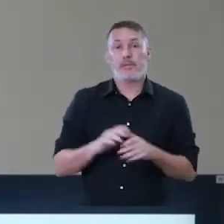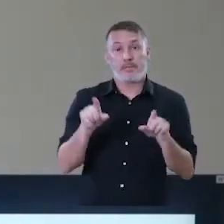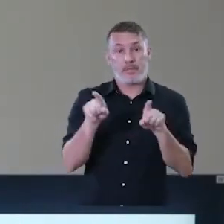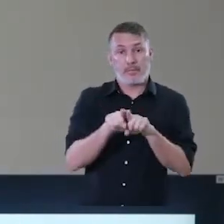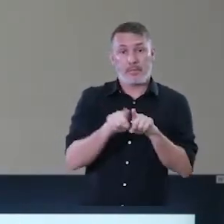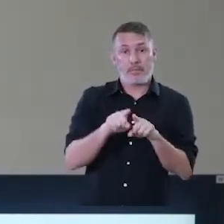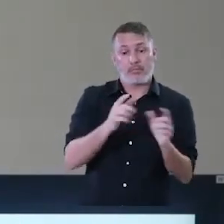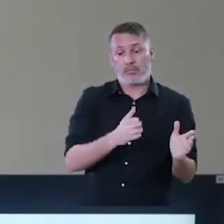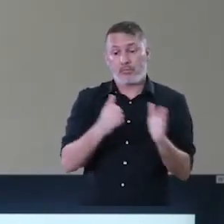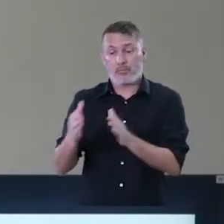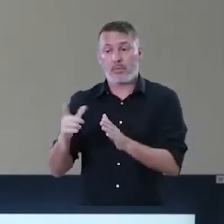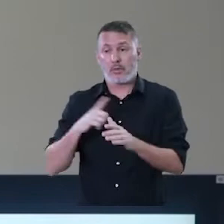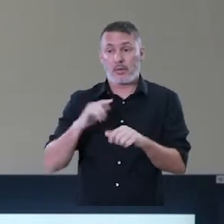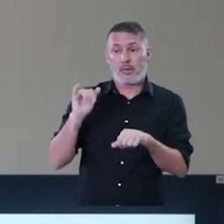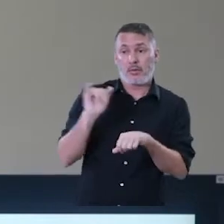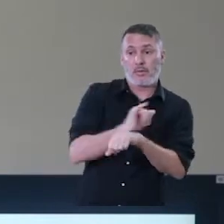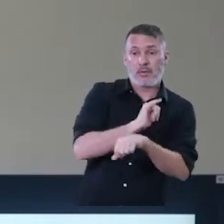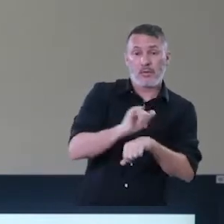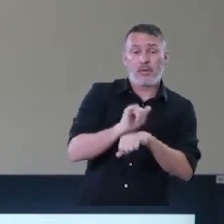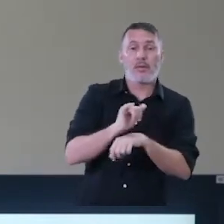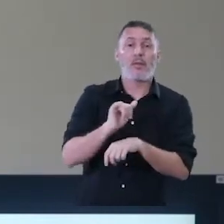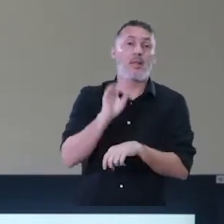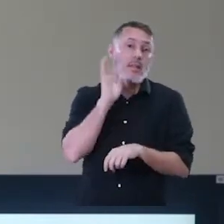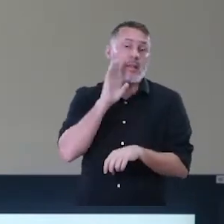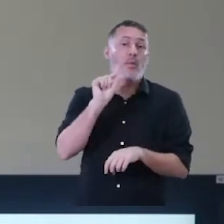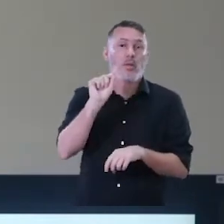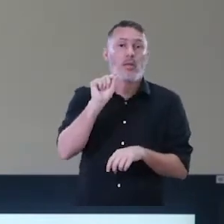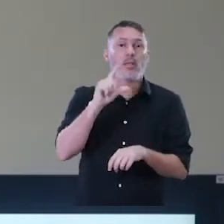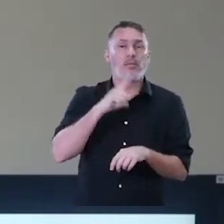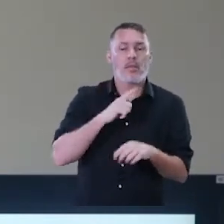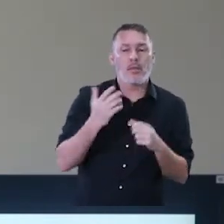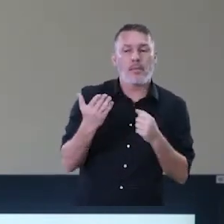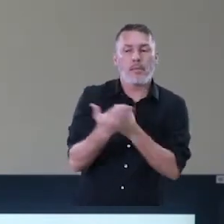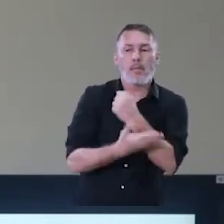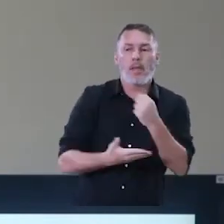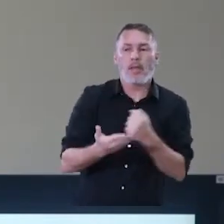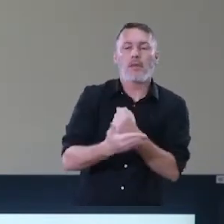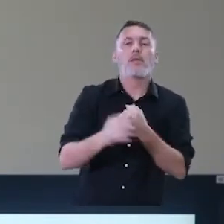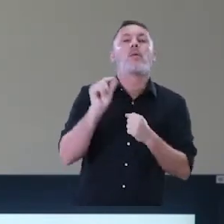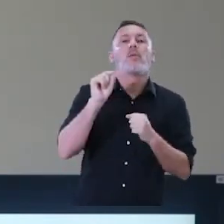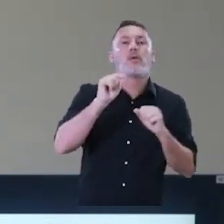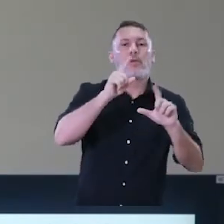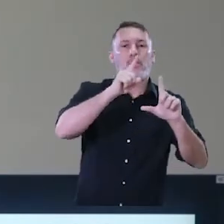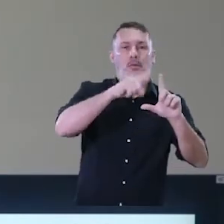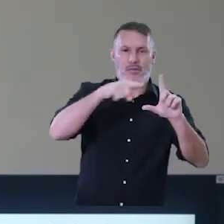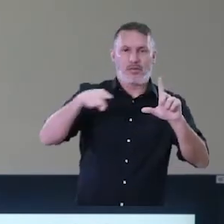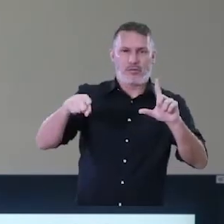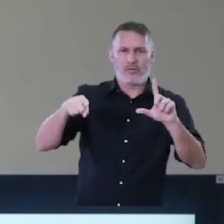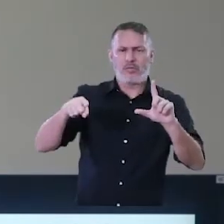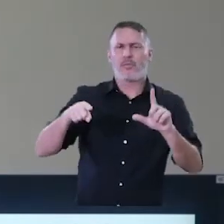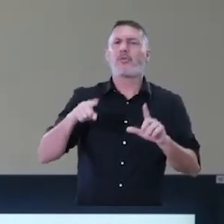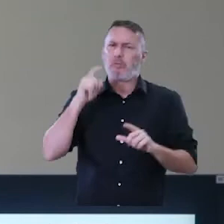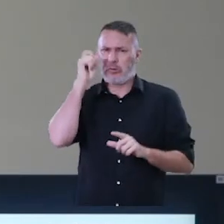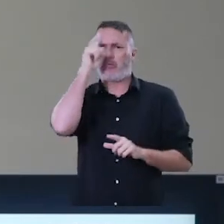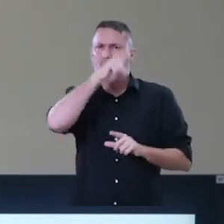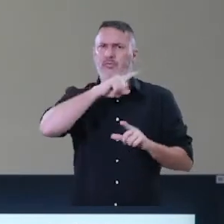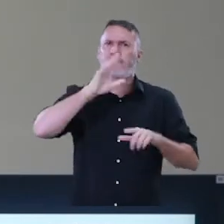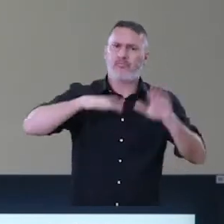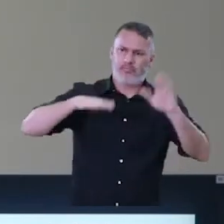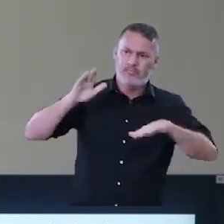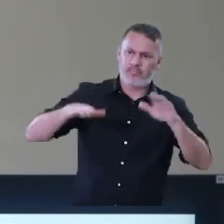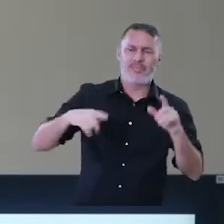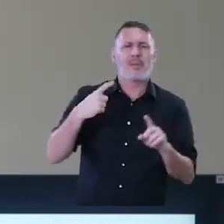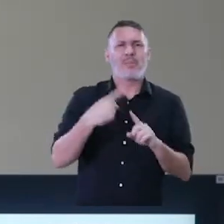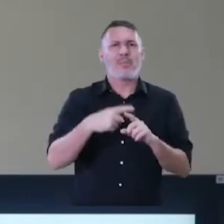de utilizar também, que é uma estratégia muito bacana, são dados estatísticos. Obviamente, é um pouco mais difícil